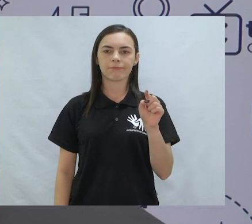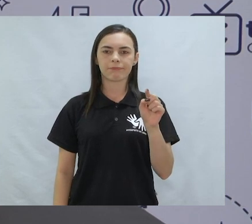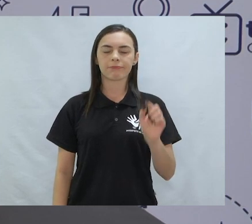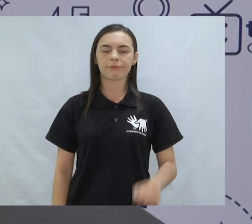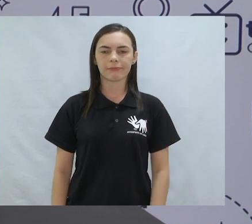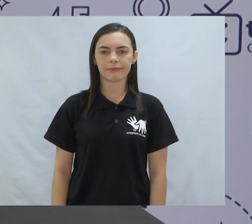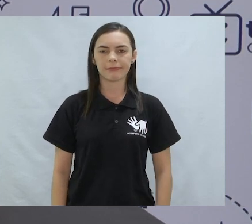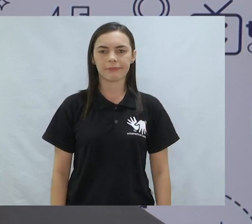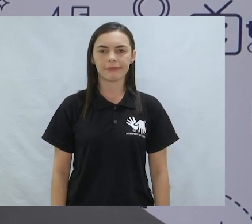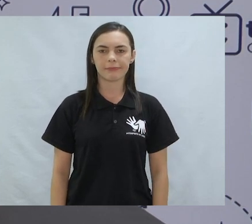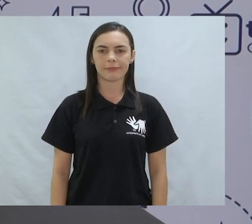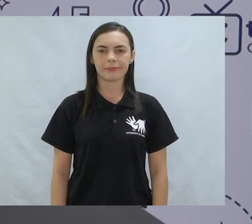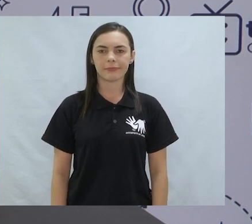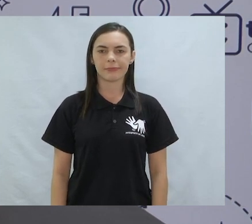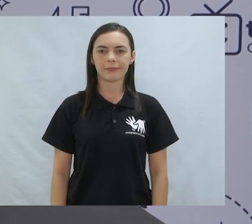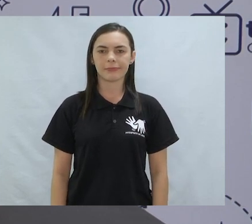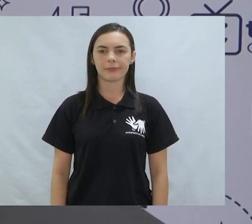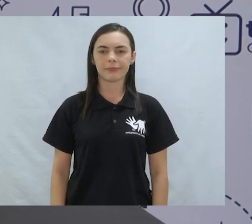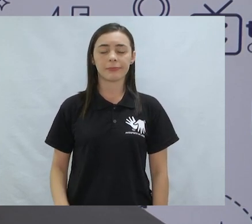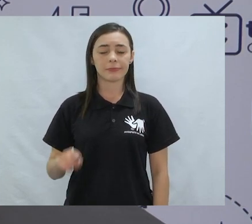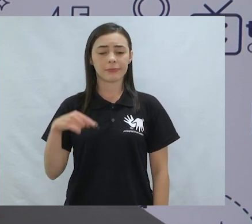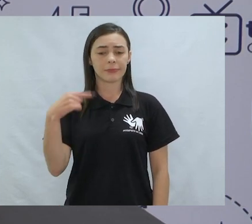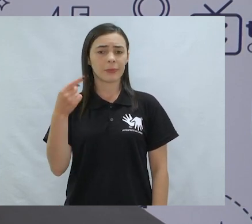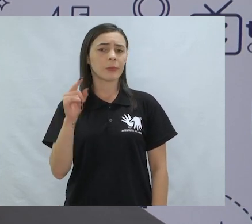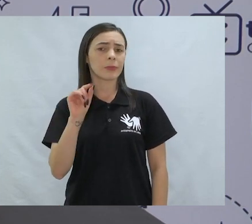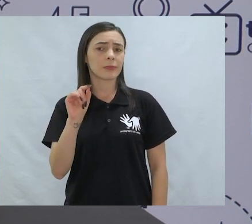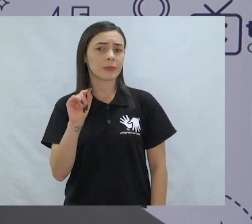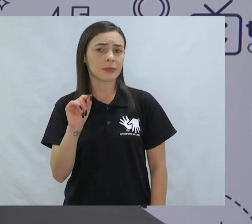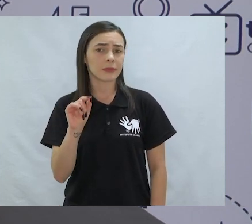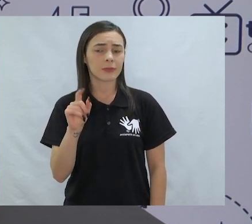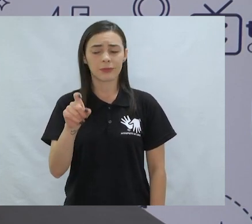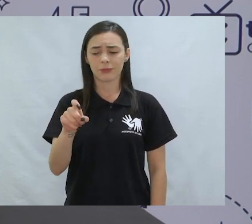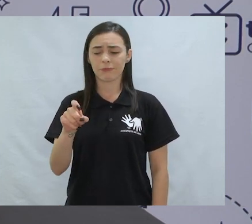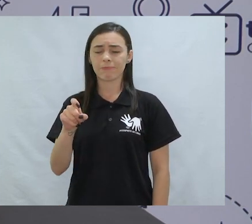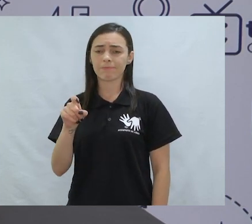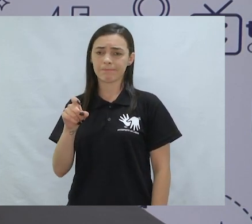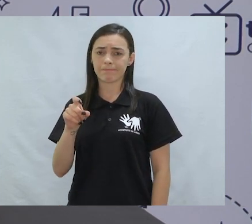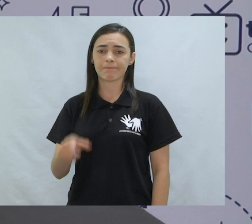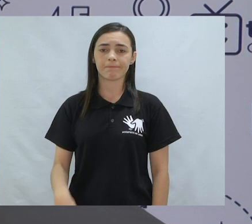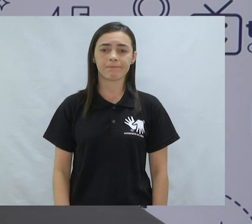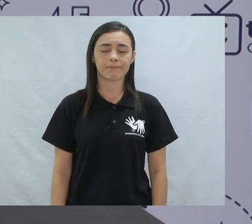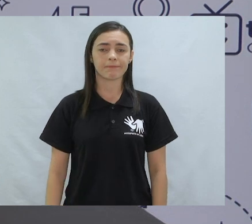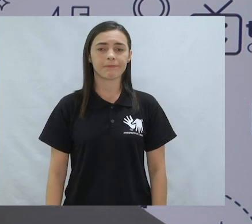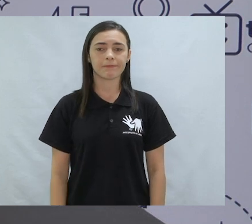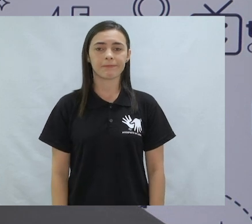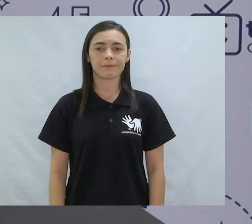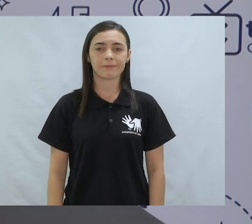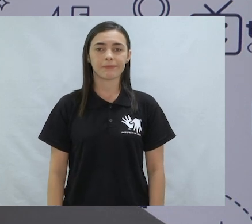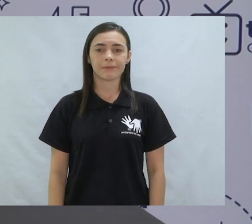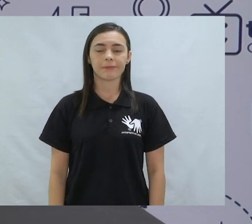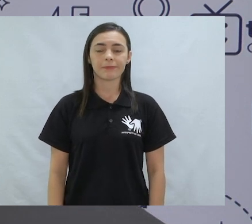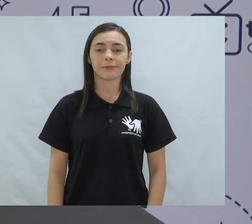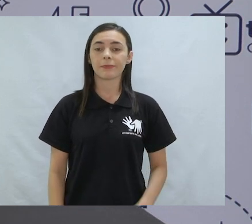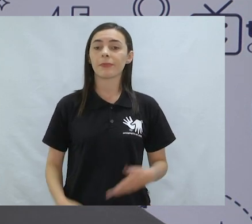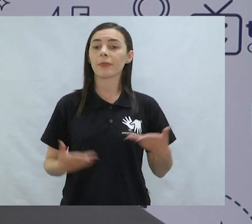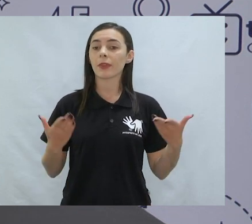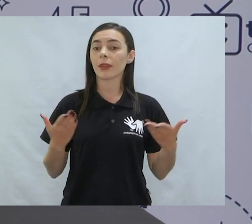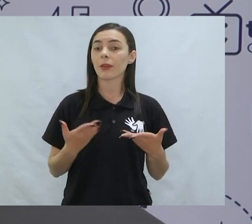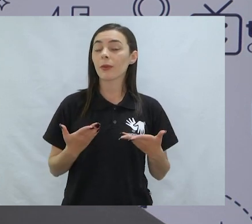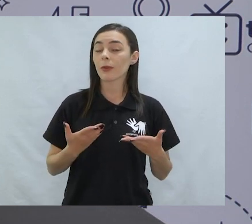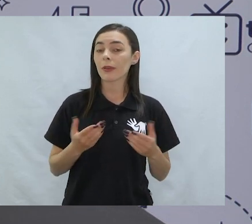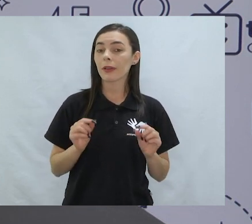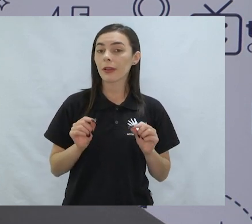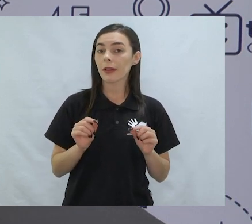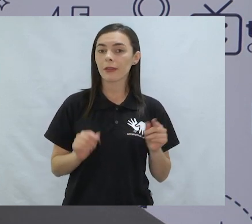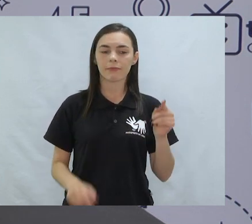bolinha de novo. Muito bem. Vem de novo quem agora? O X. Ótimo.